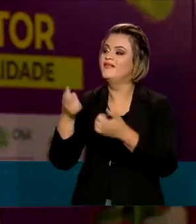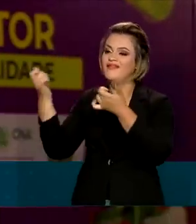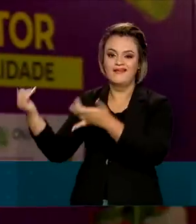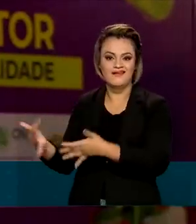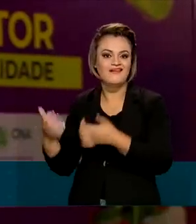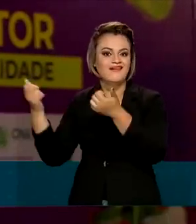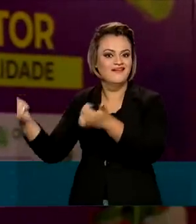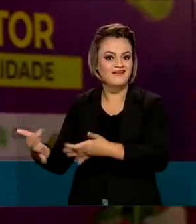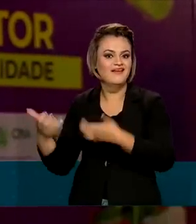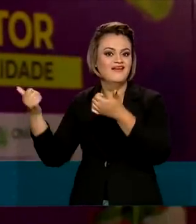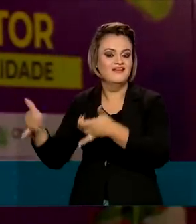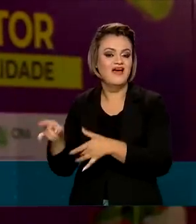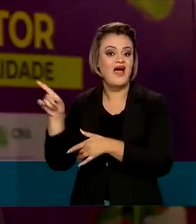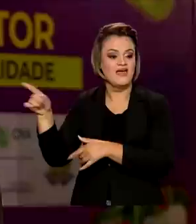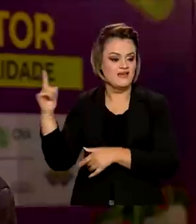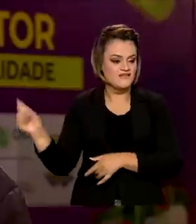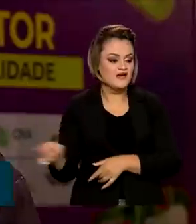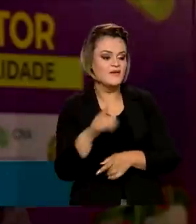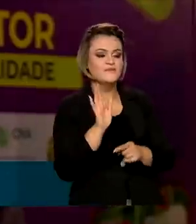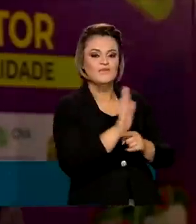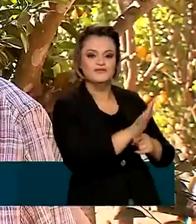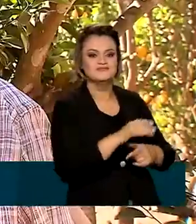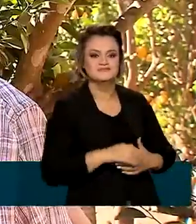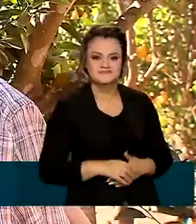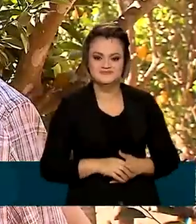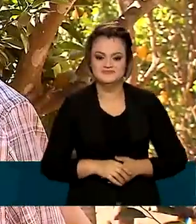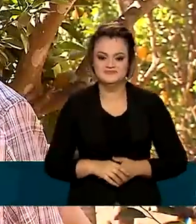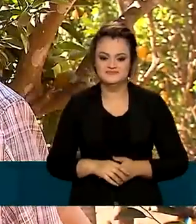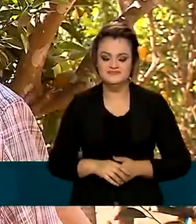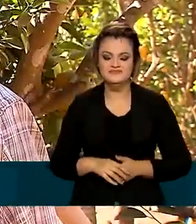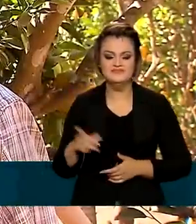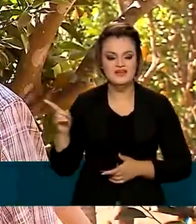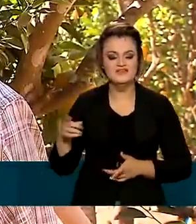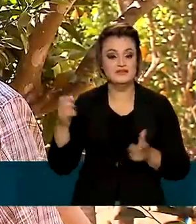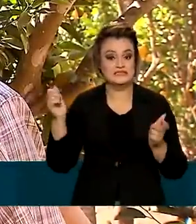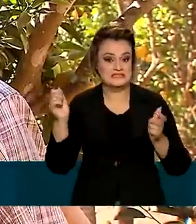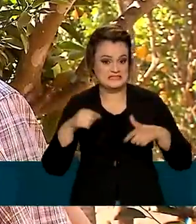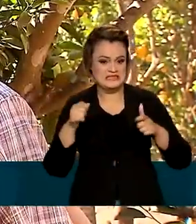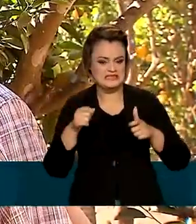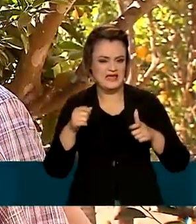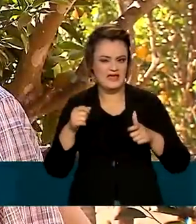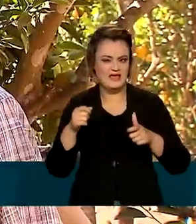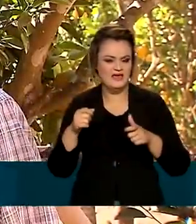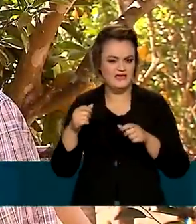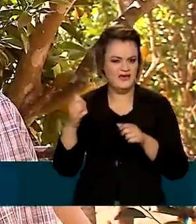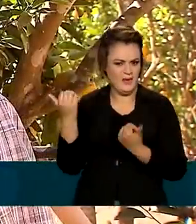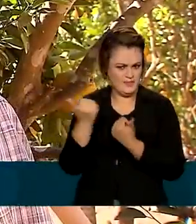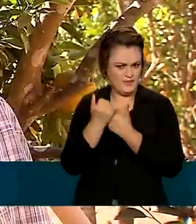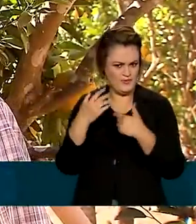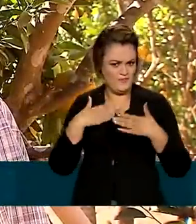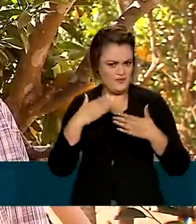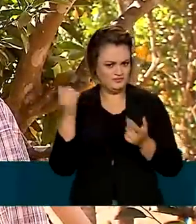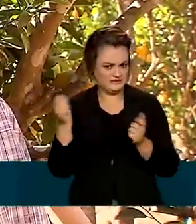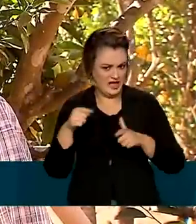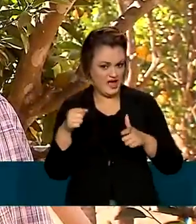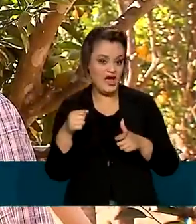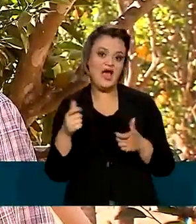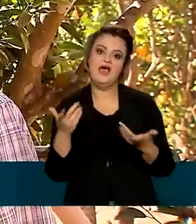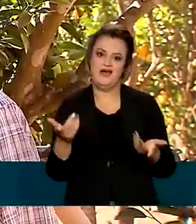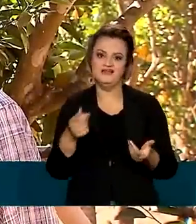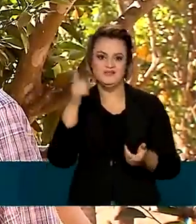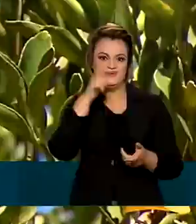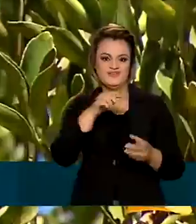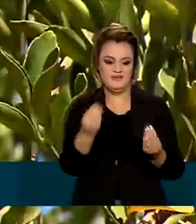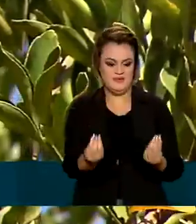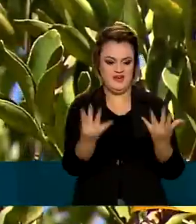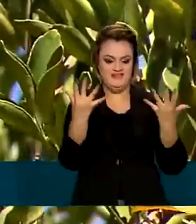E levamos ele até a tecnologia. Aí, se tiver uma coberturazinha, a gente planta,